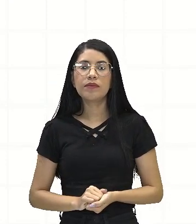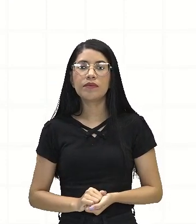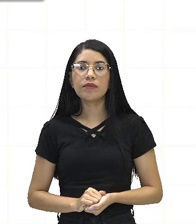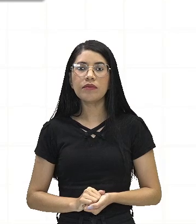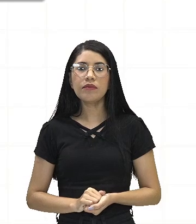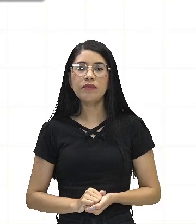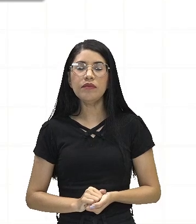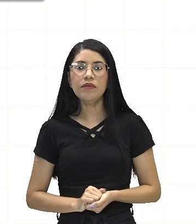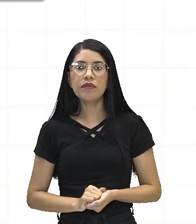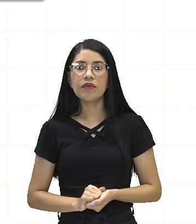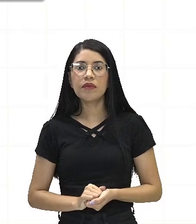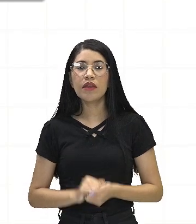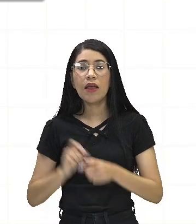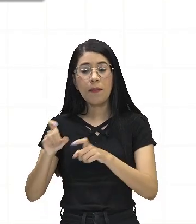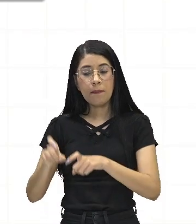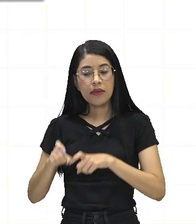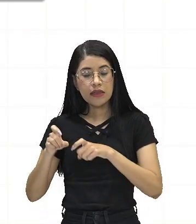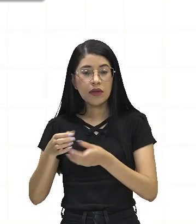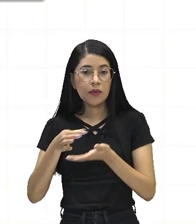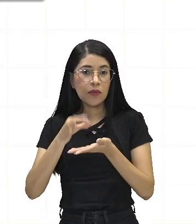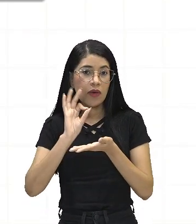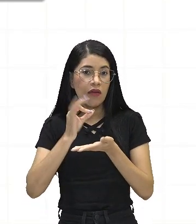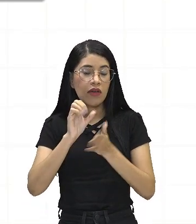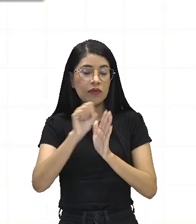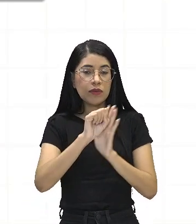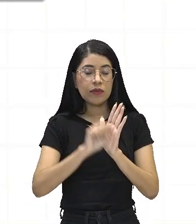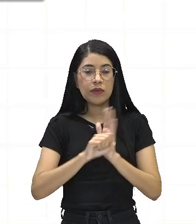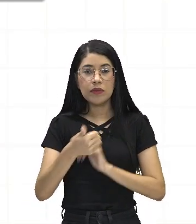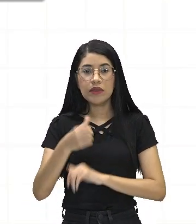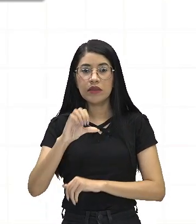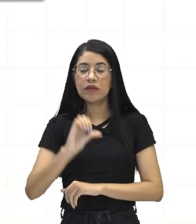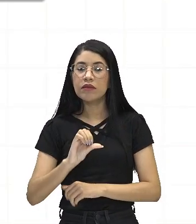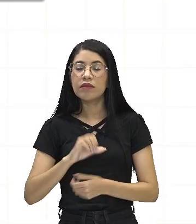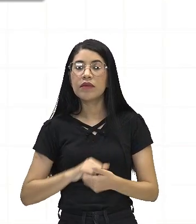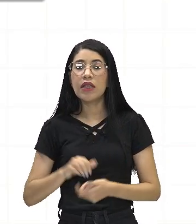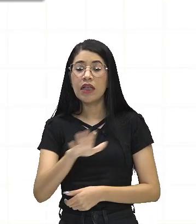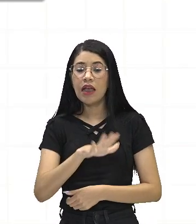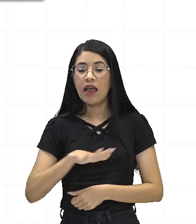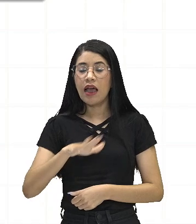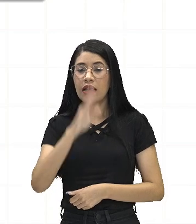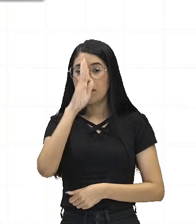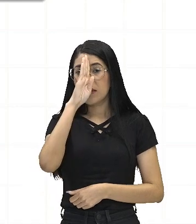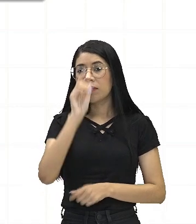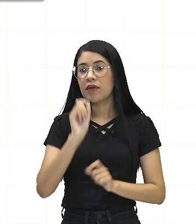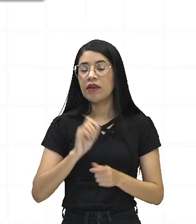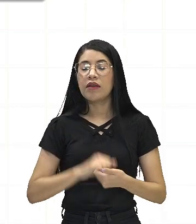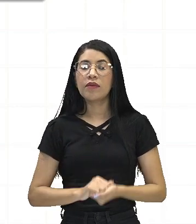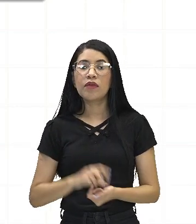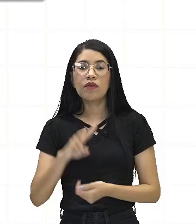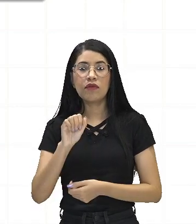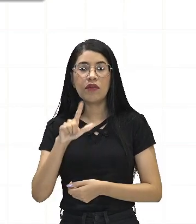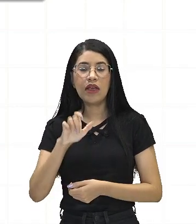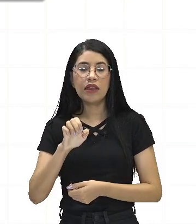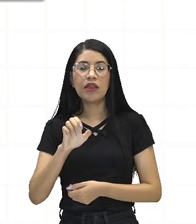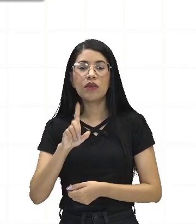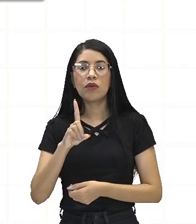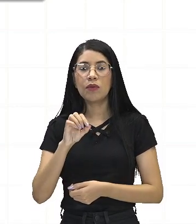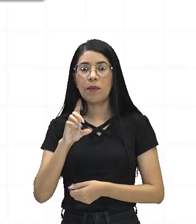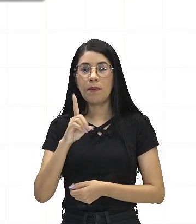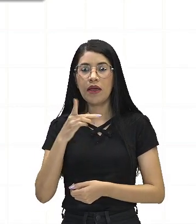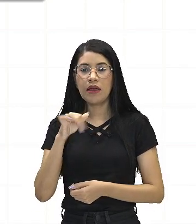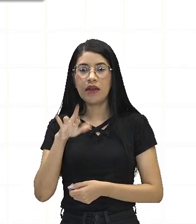econômica. E o legado, a gente tem várias áreas, né, que foram tombadas ali, que viraram patrimônio histórico, algumas cidades, a identidade